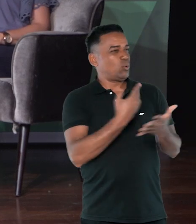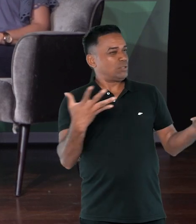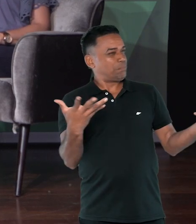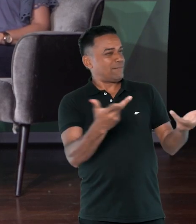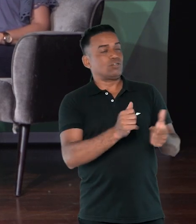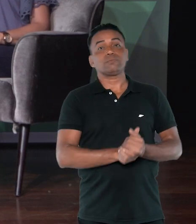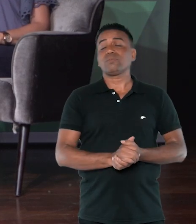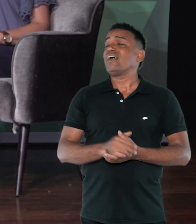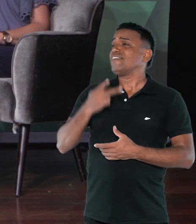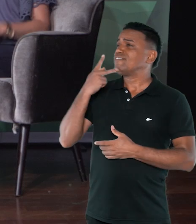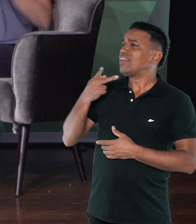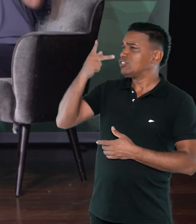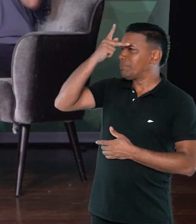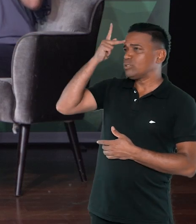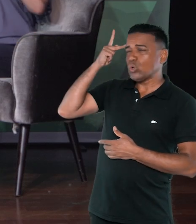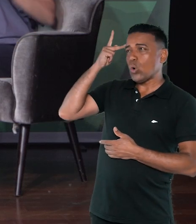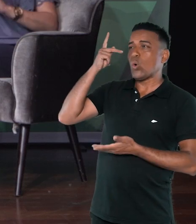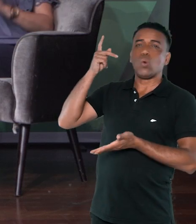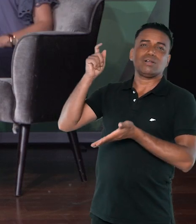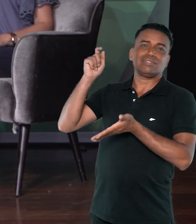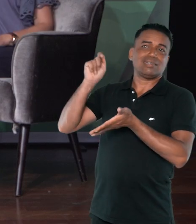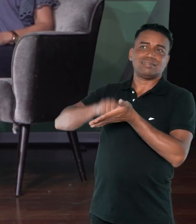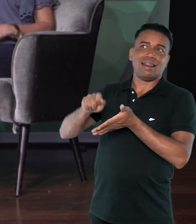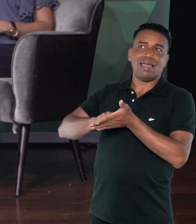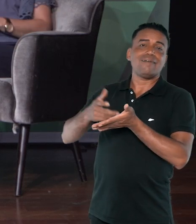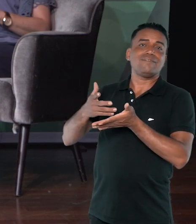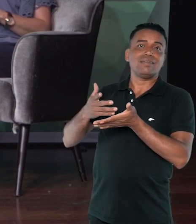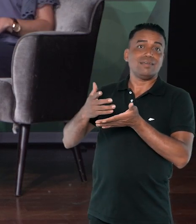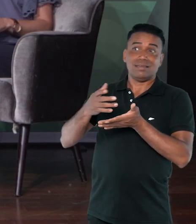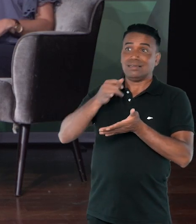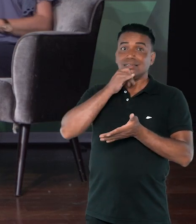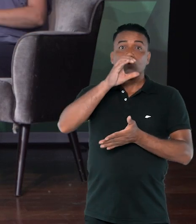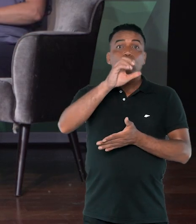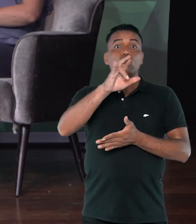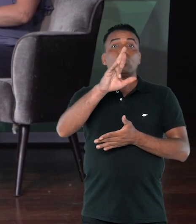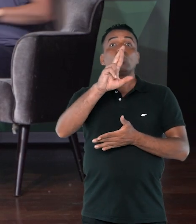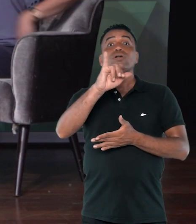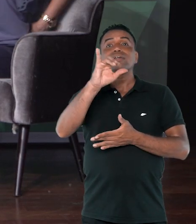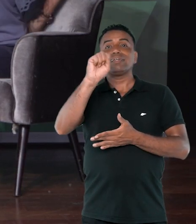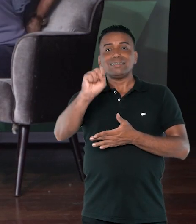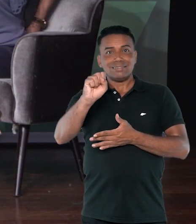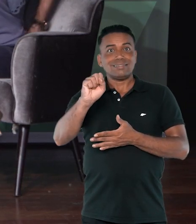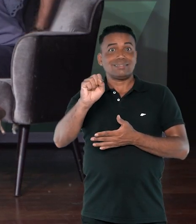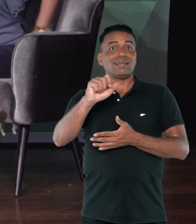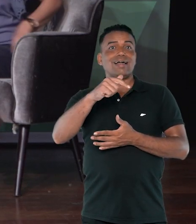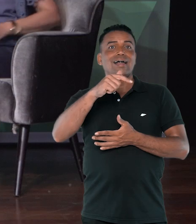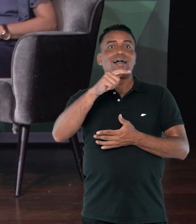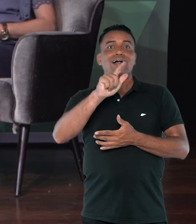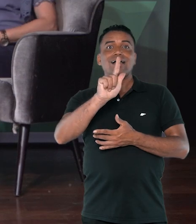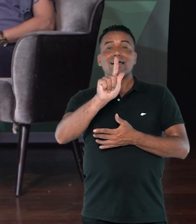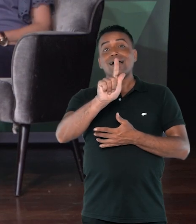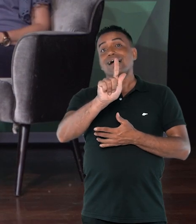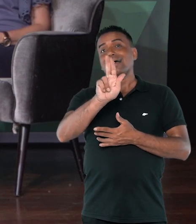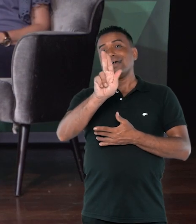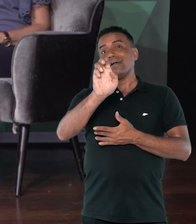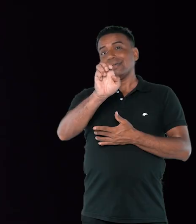super autora também daqui de Minas, né? A Cris é outra história de amor. Paz. Cris Paz, né? Mas mais conhecida como Cris Guerra.